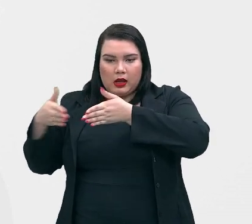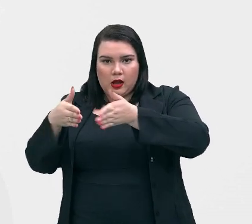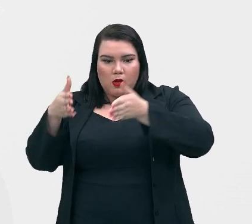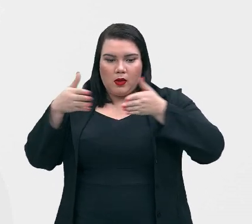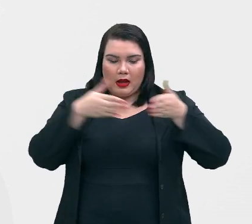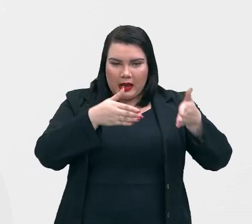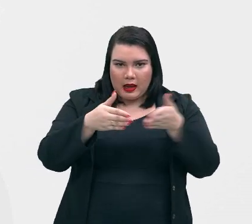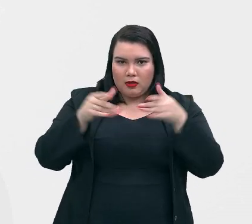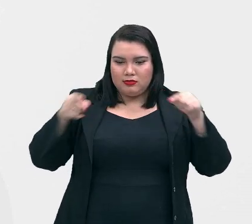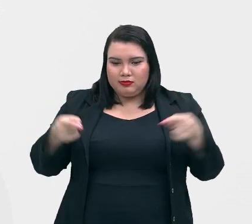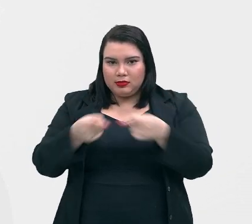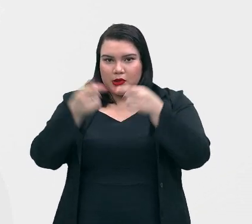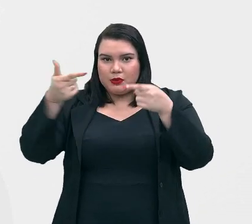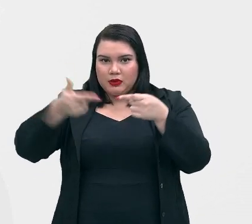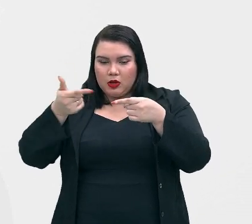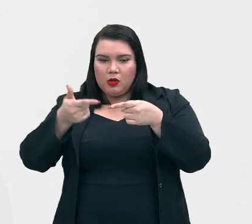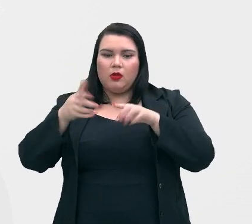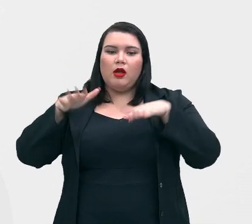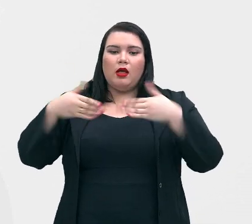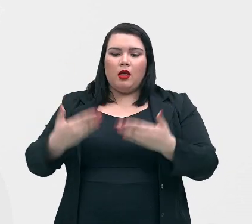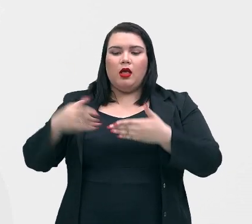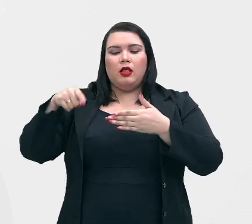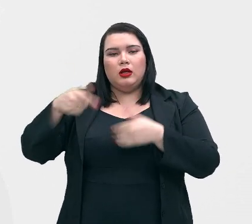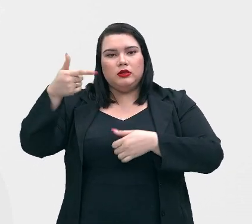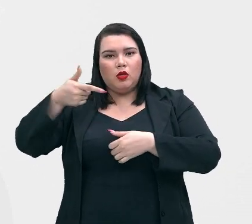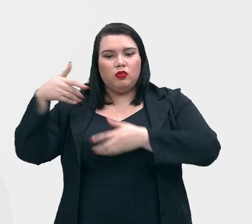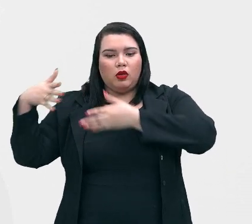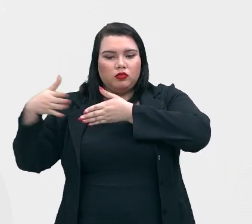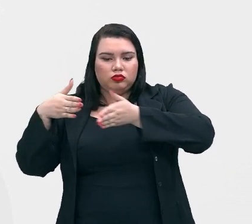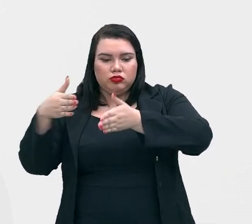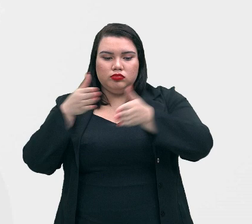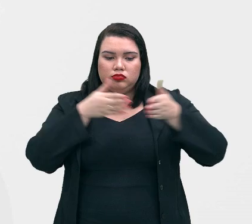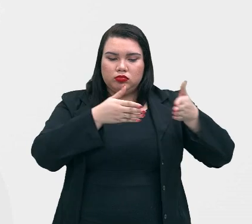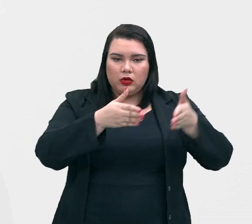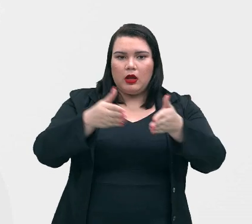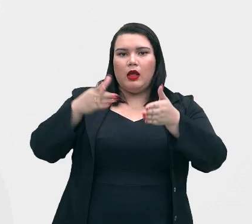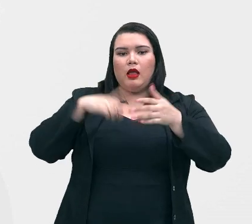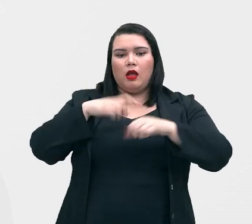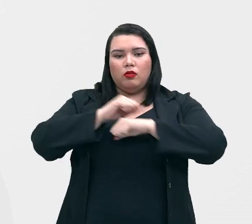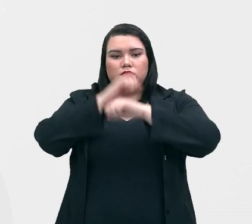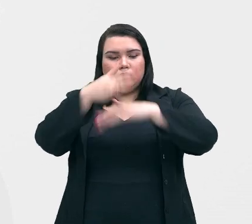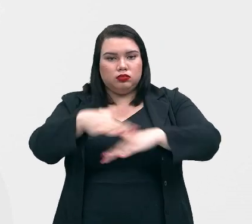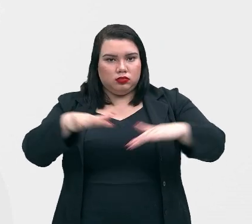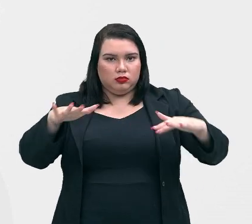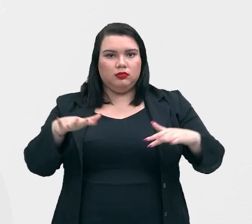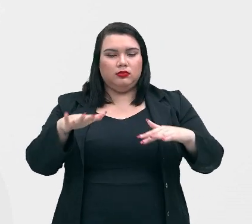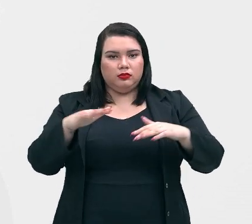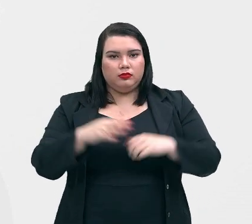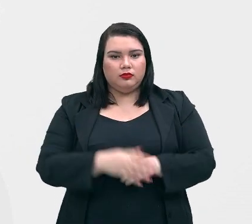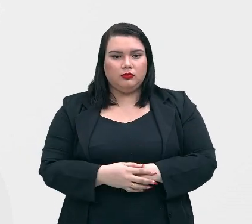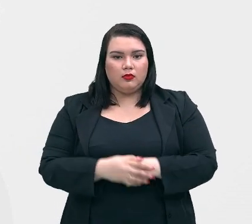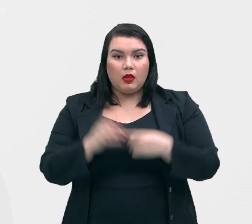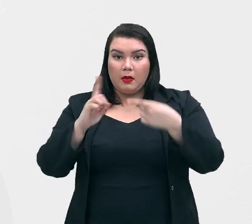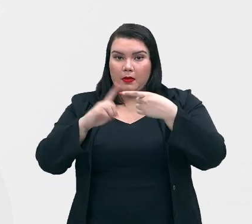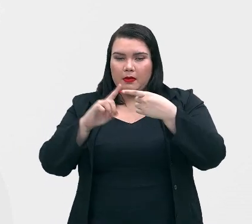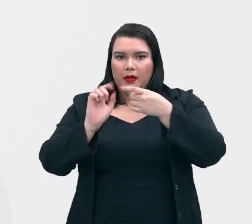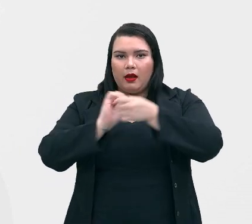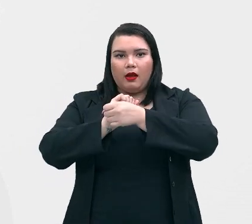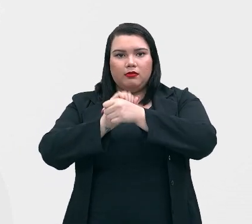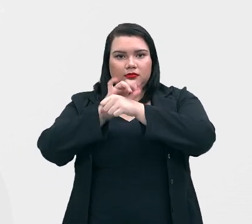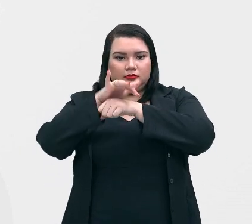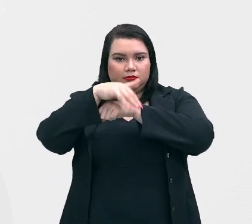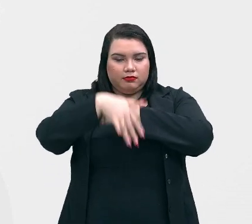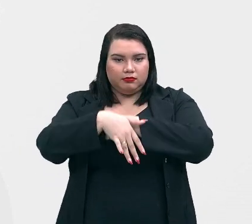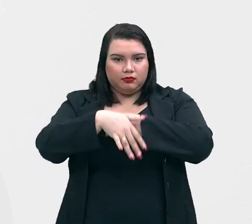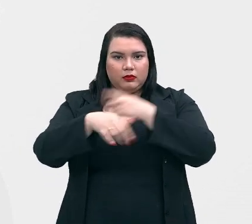segunda ordem, tá? Então, acaba tendo essa hierarquia. A primeira já lembra da nascente, onde tudo se inicia.